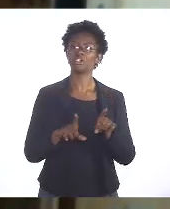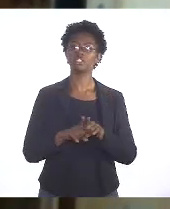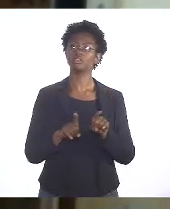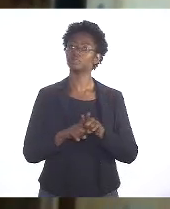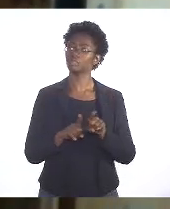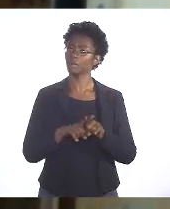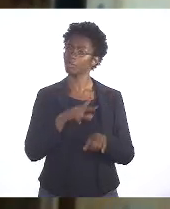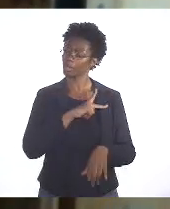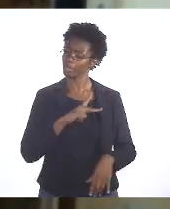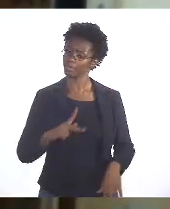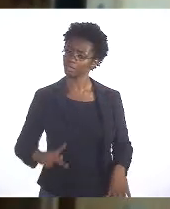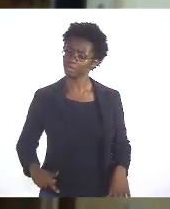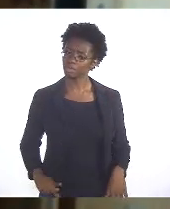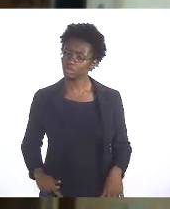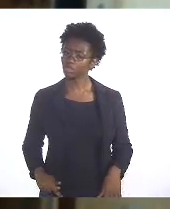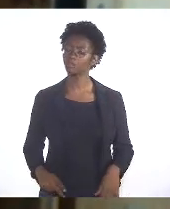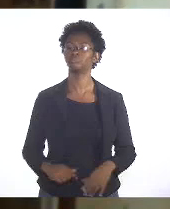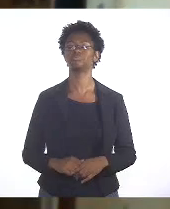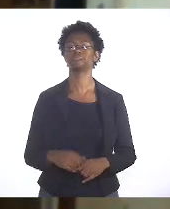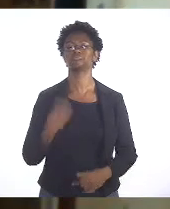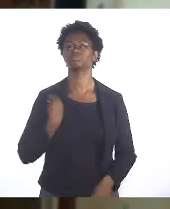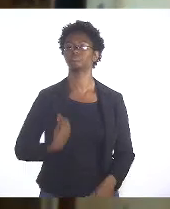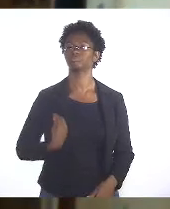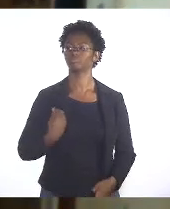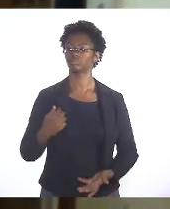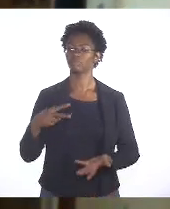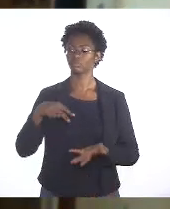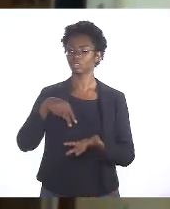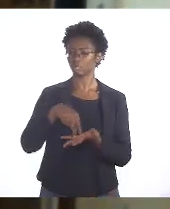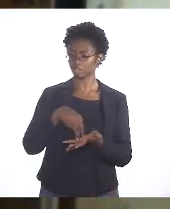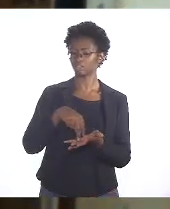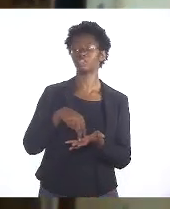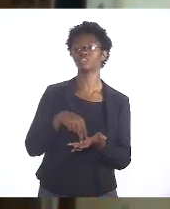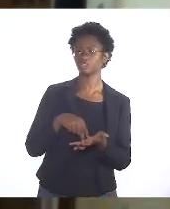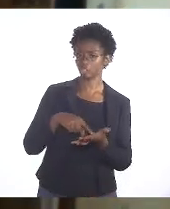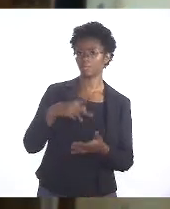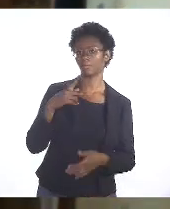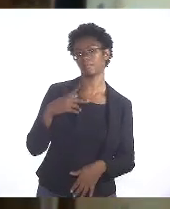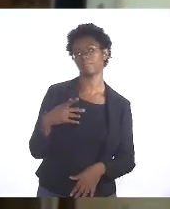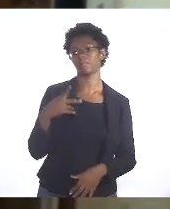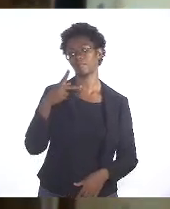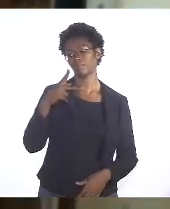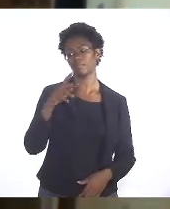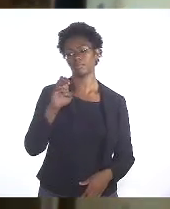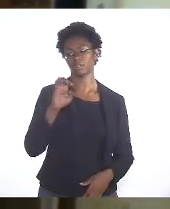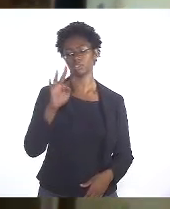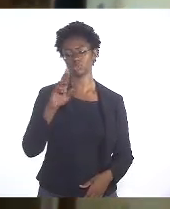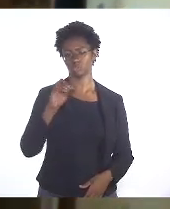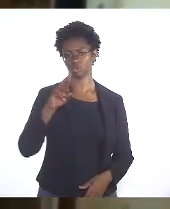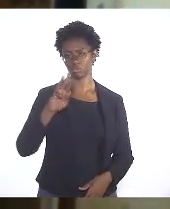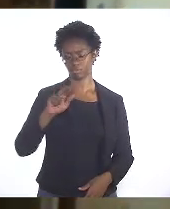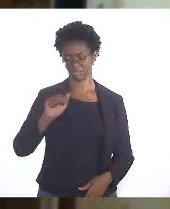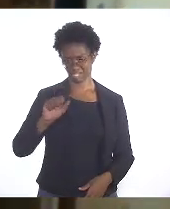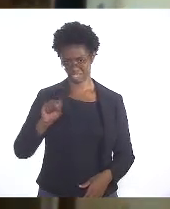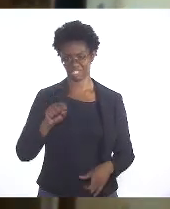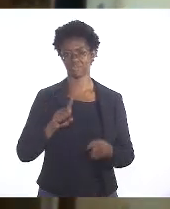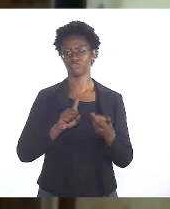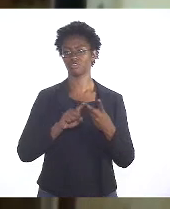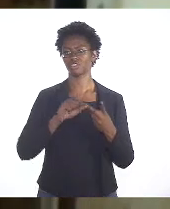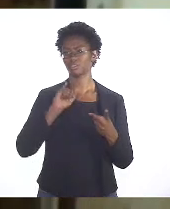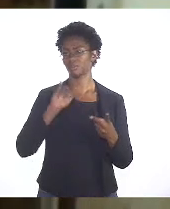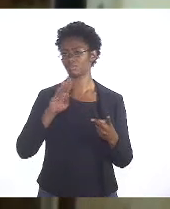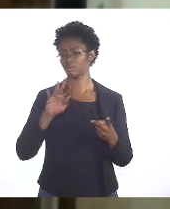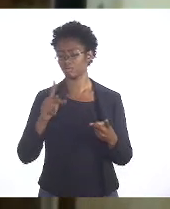Inclusive, senhor presidente, estiveram presentes, além da Petrobras, do IBP e da